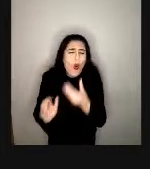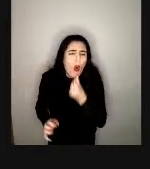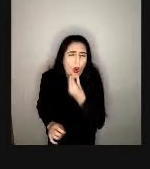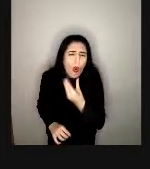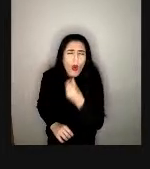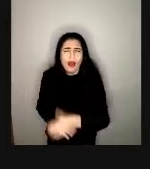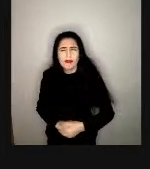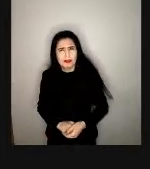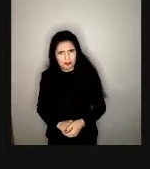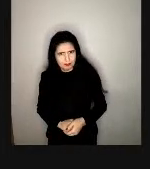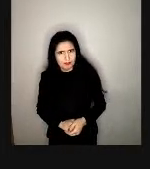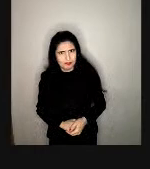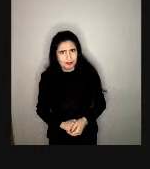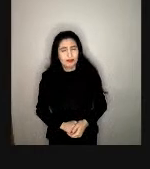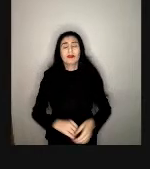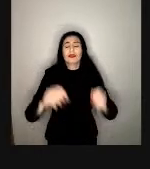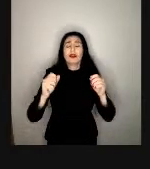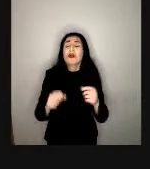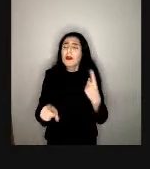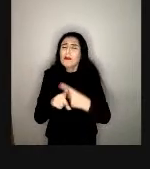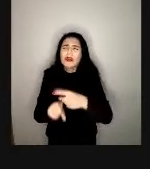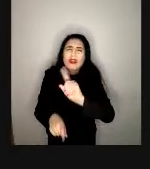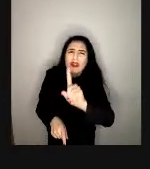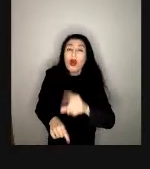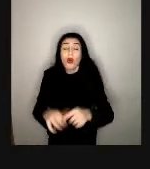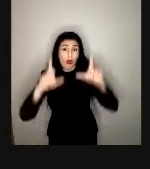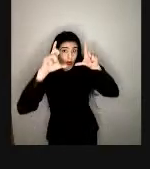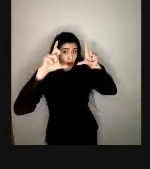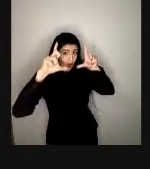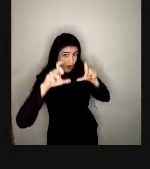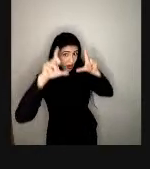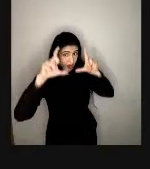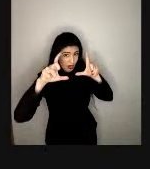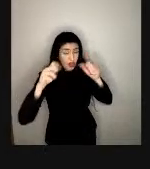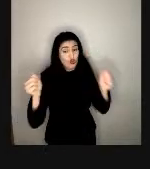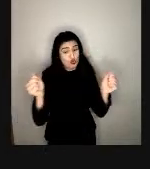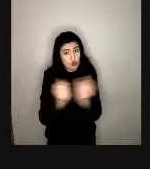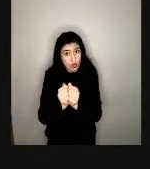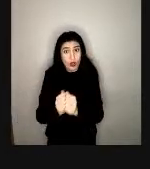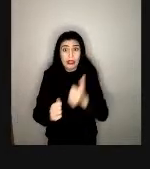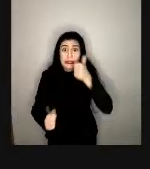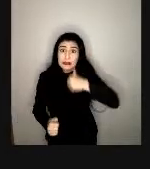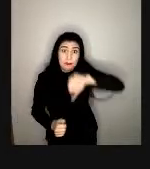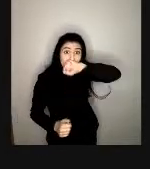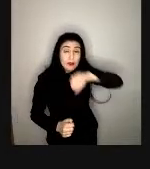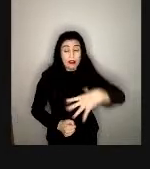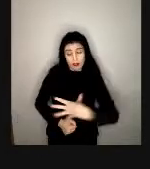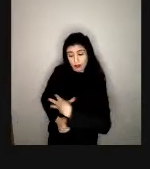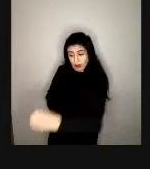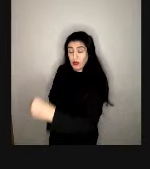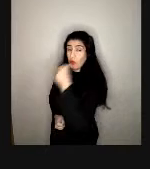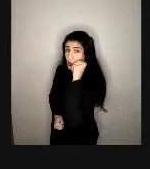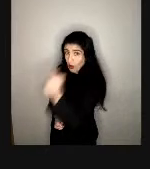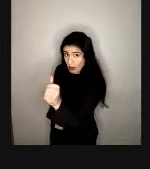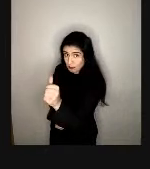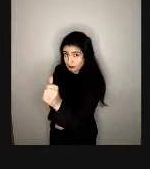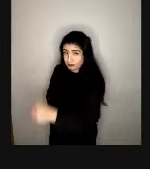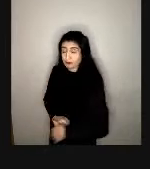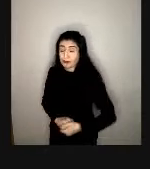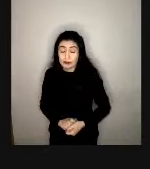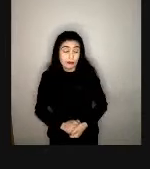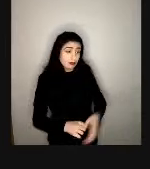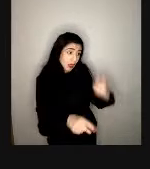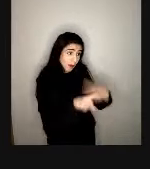e aqui a gente está fotografando, fotografou ela junto com a mãe e com a filha. Ela falou assim, olha,